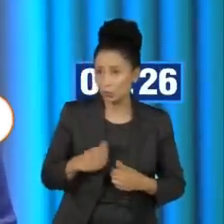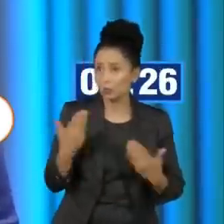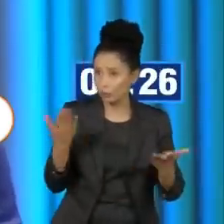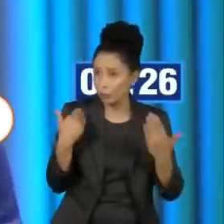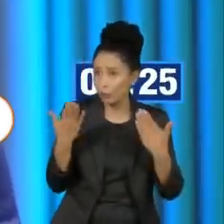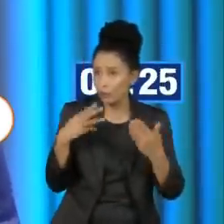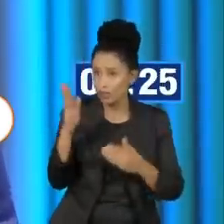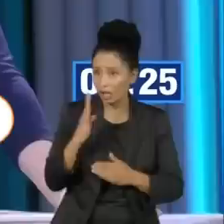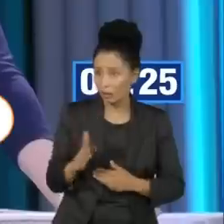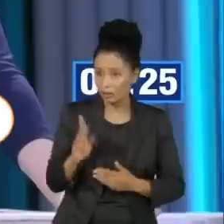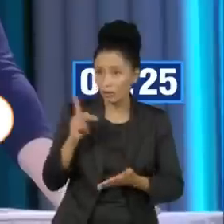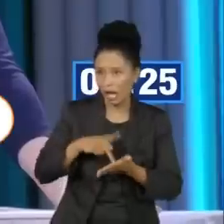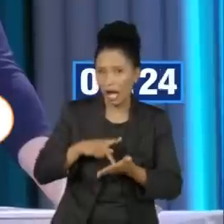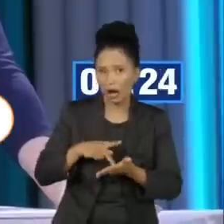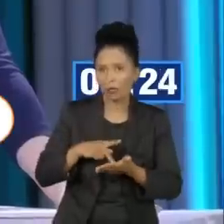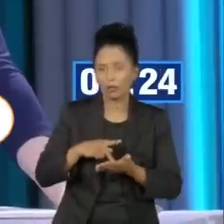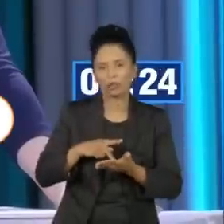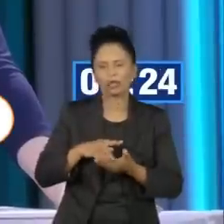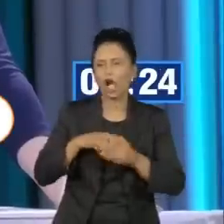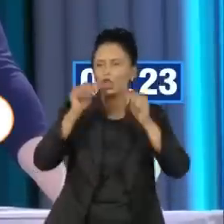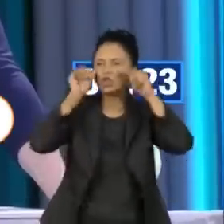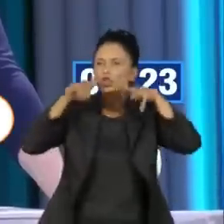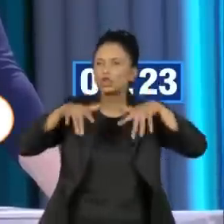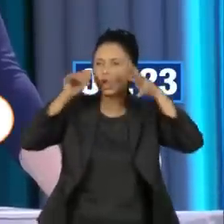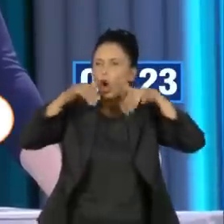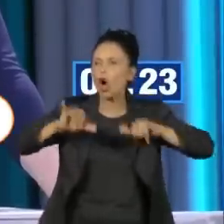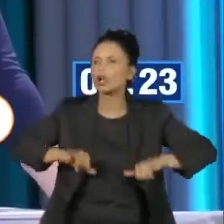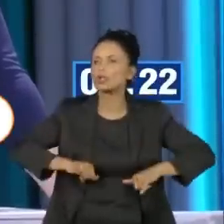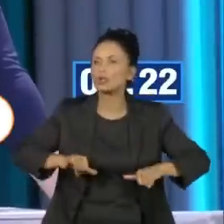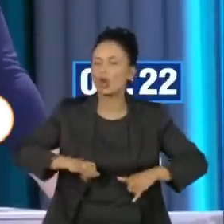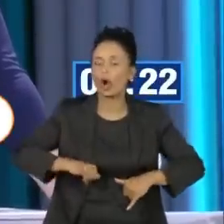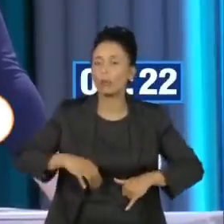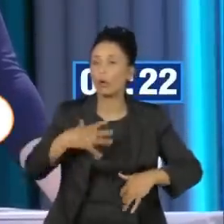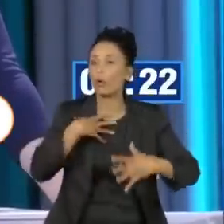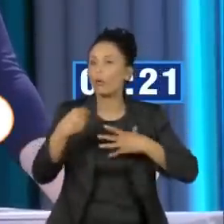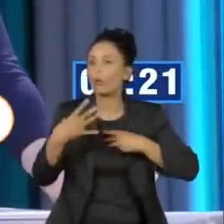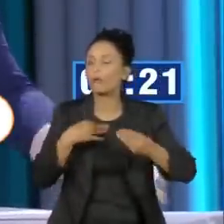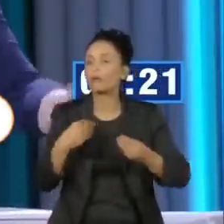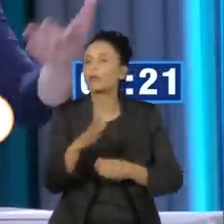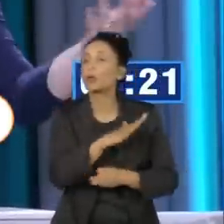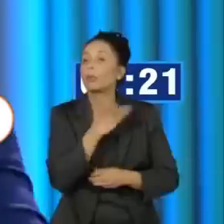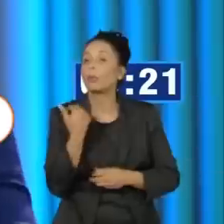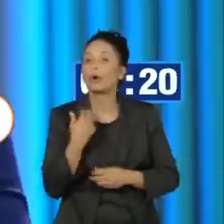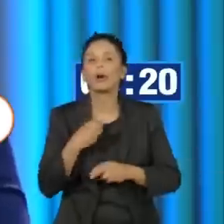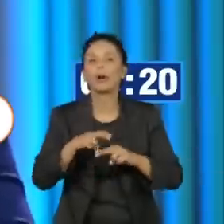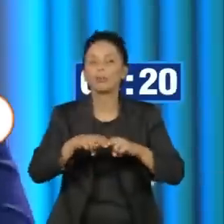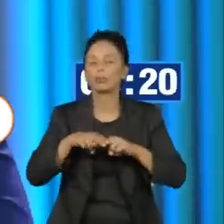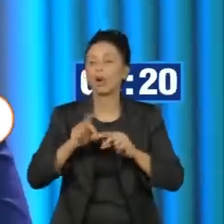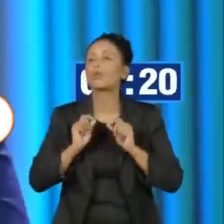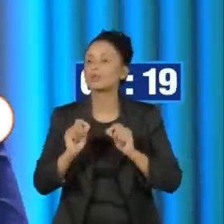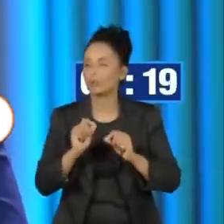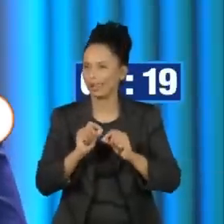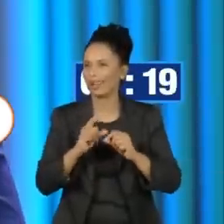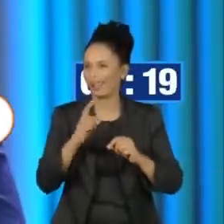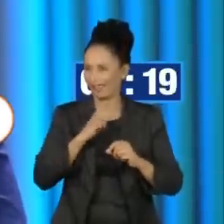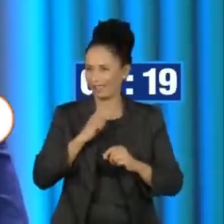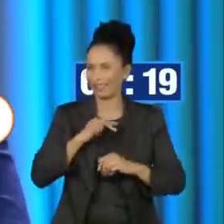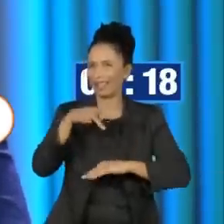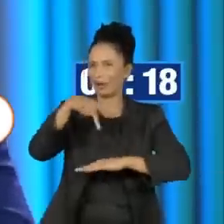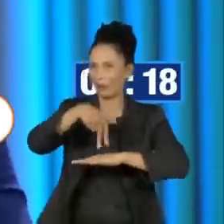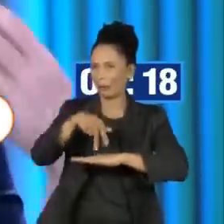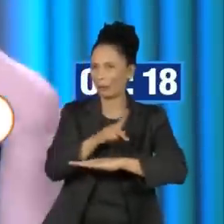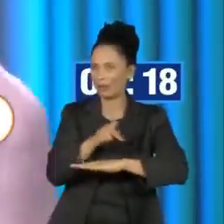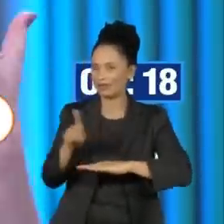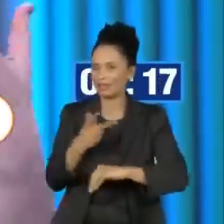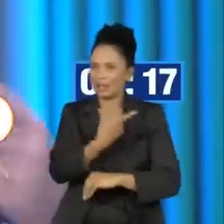que ainda chora a morte dos seus filhos que morreram prematuramente por conta da incompetência de um governo que não colocou